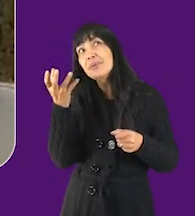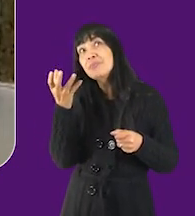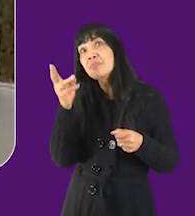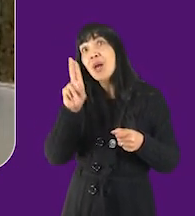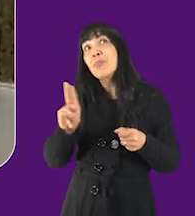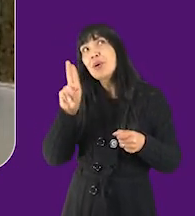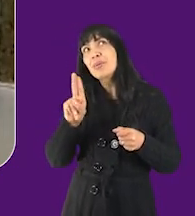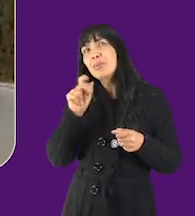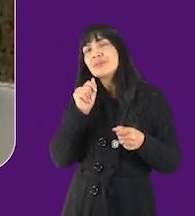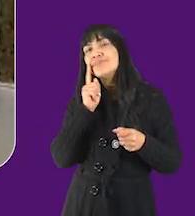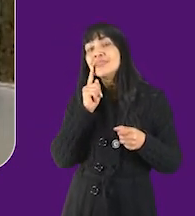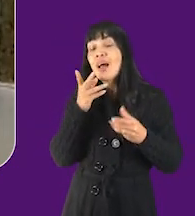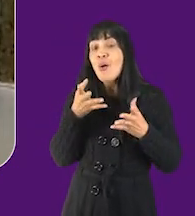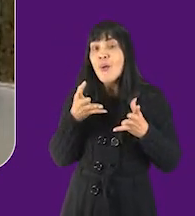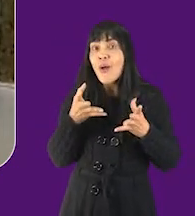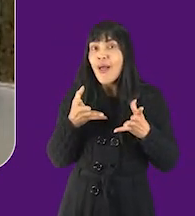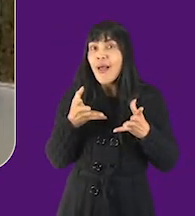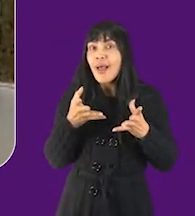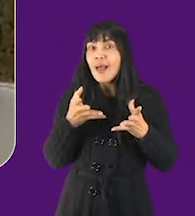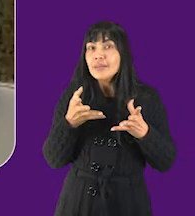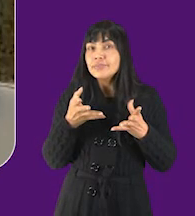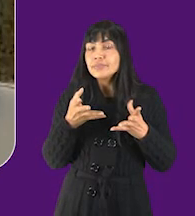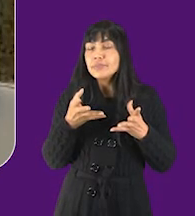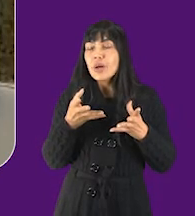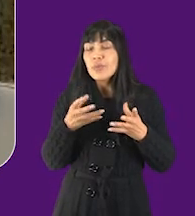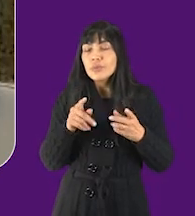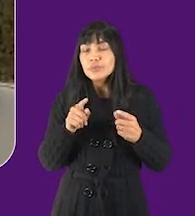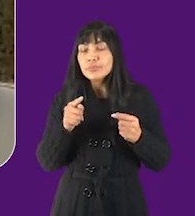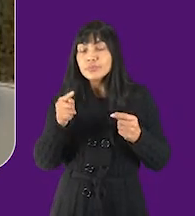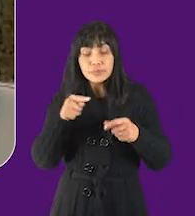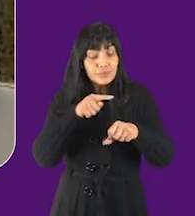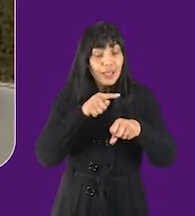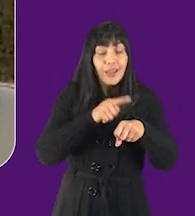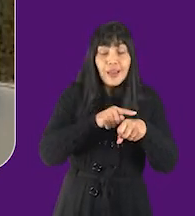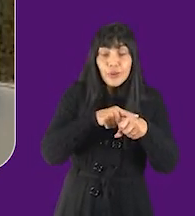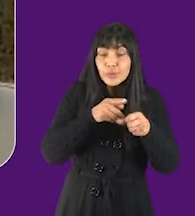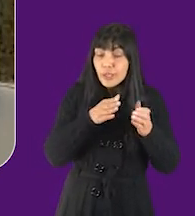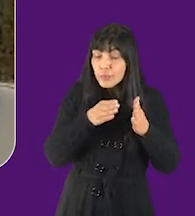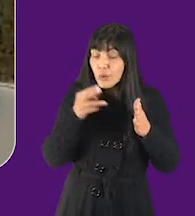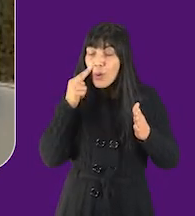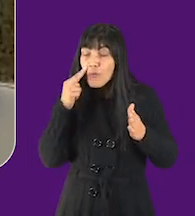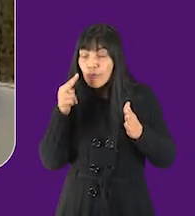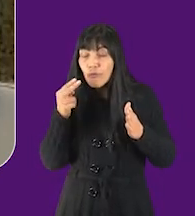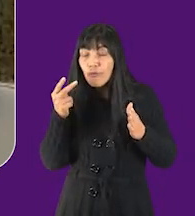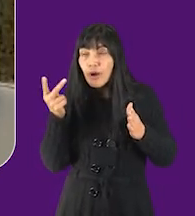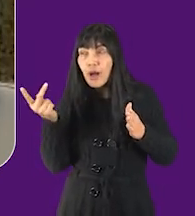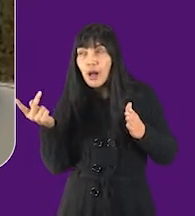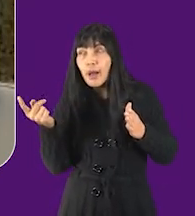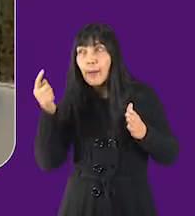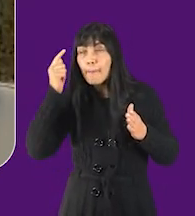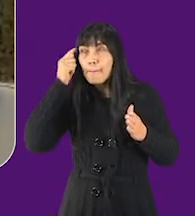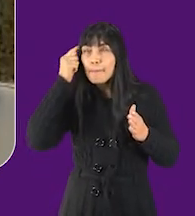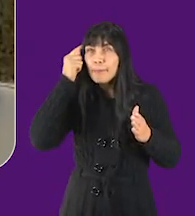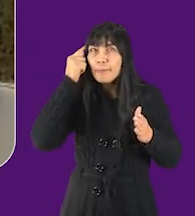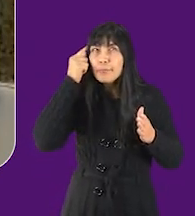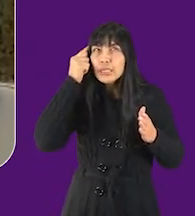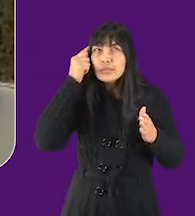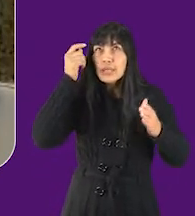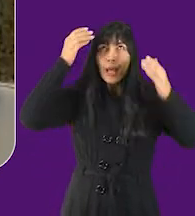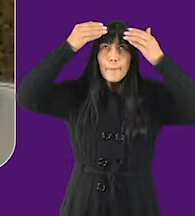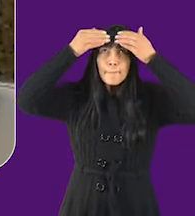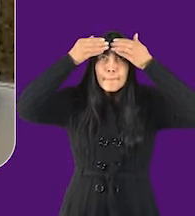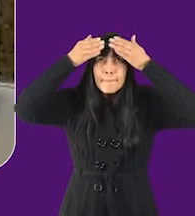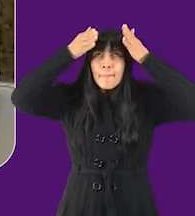Então, eu acho que esse é o tempo que nós precisamos cada vez mais voltar às raízes, né, do